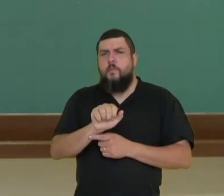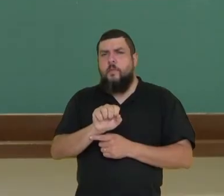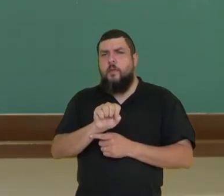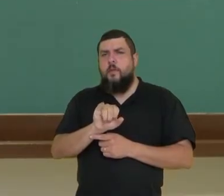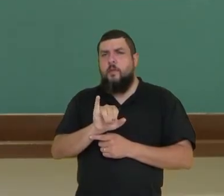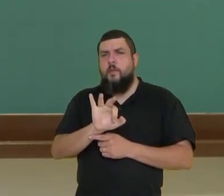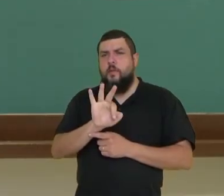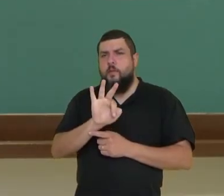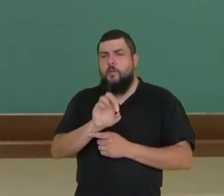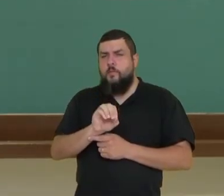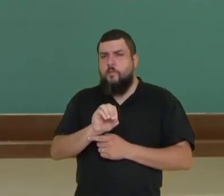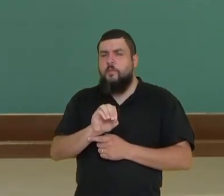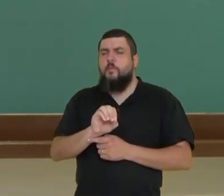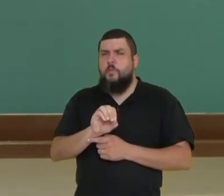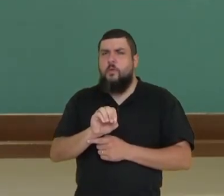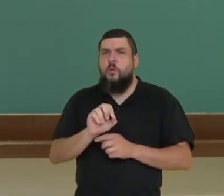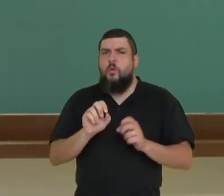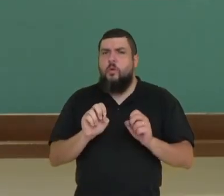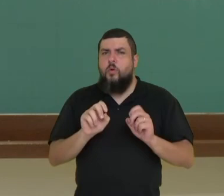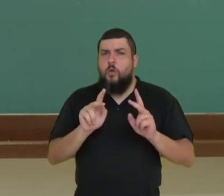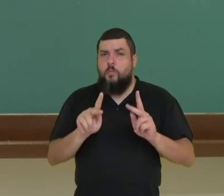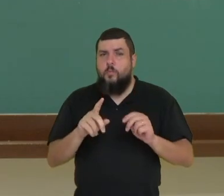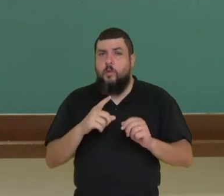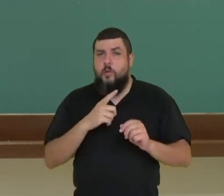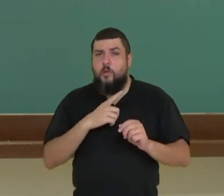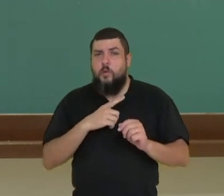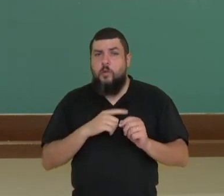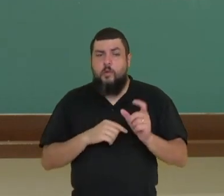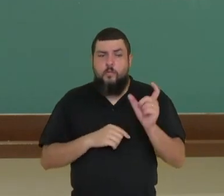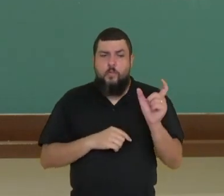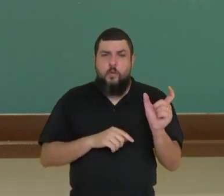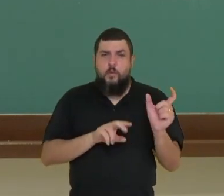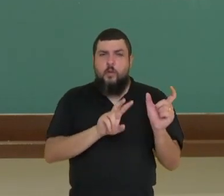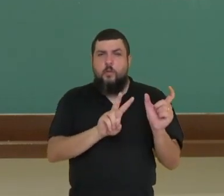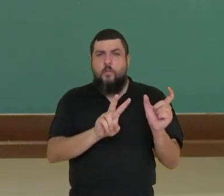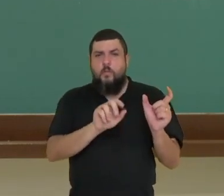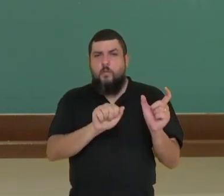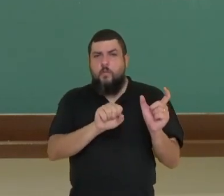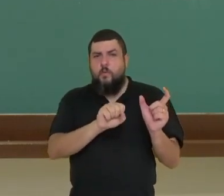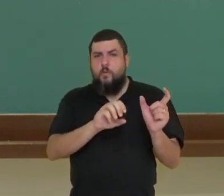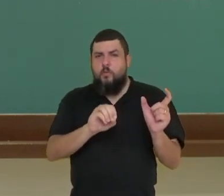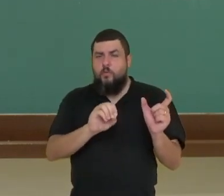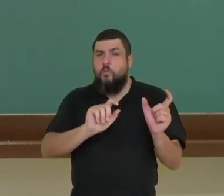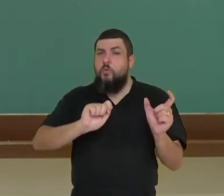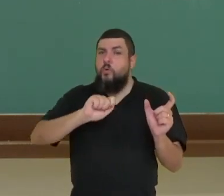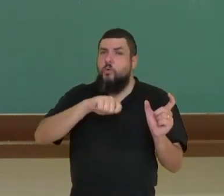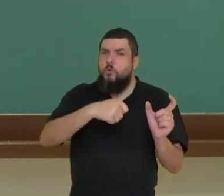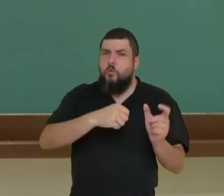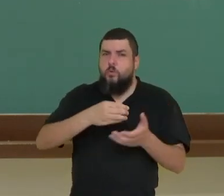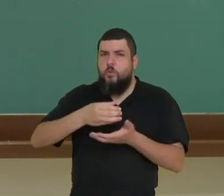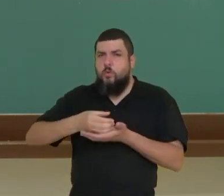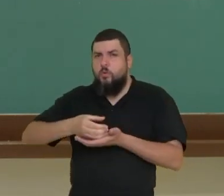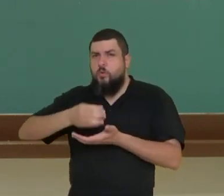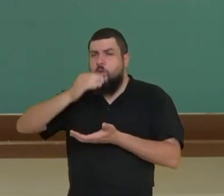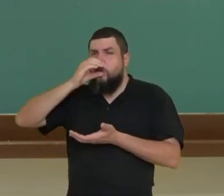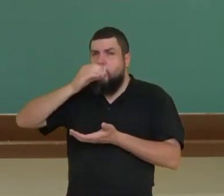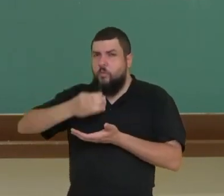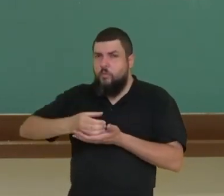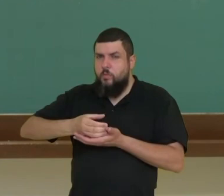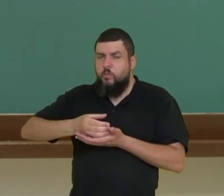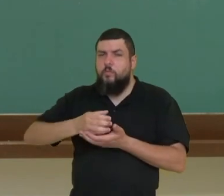contexto. Lembre-se da palavra basso como copo. Copo.